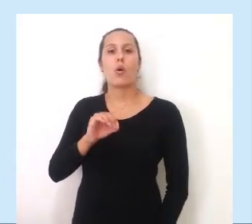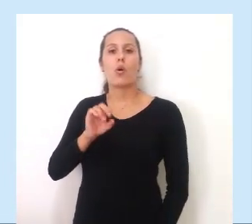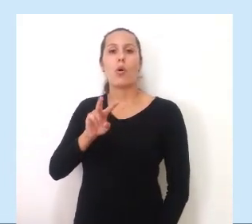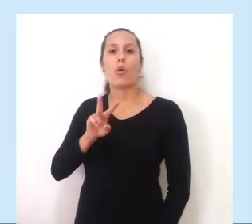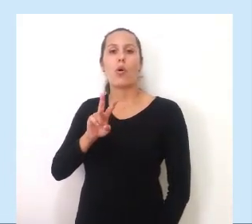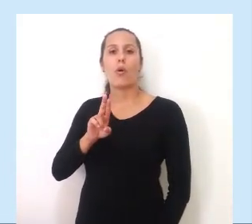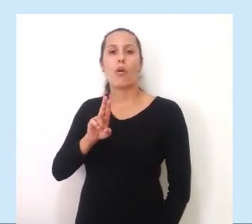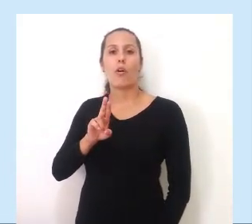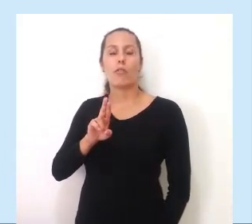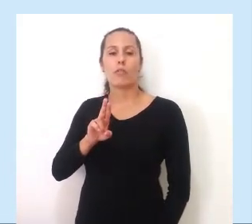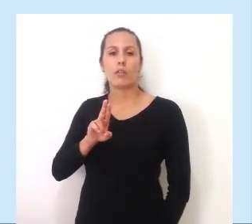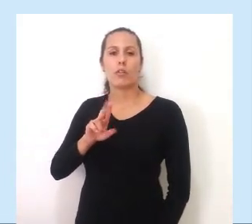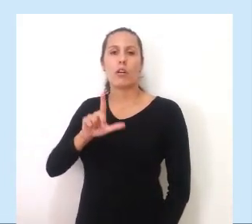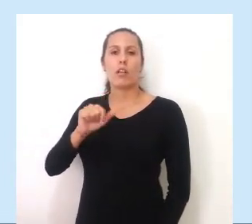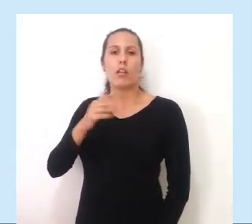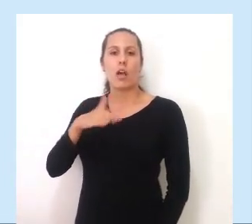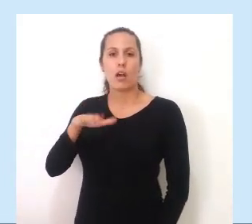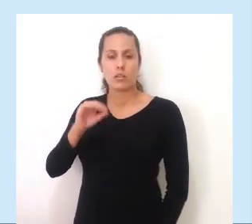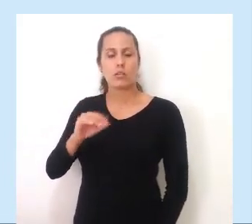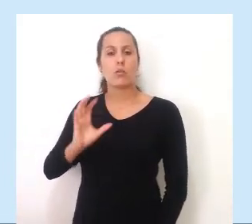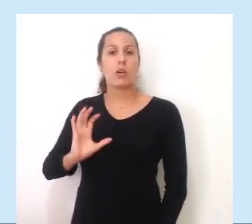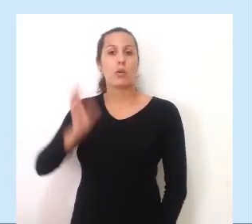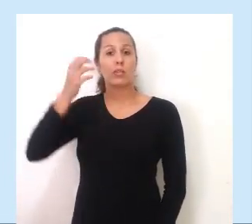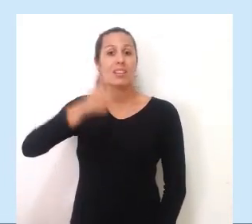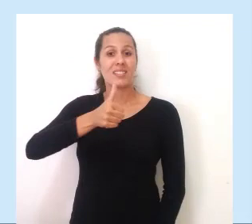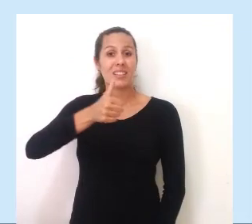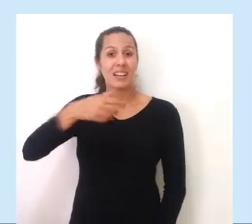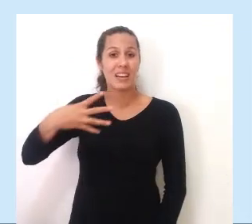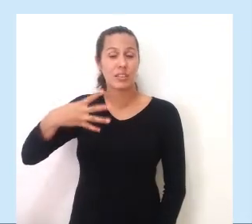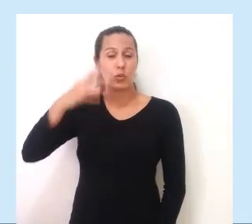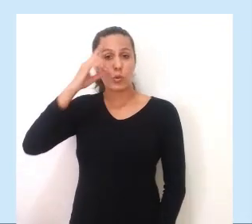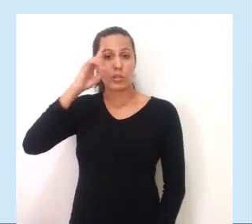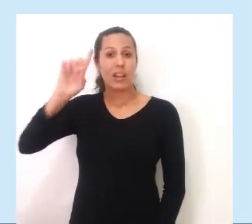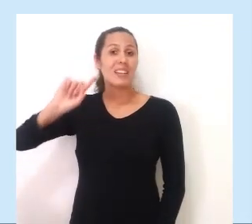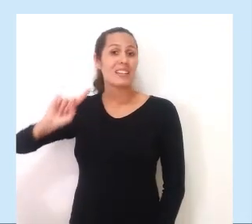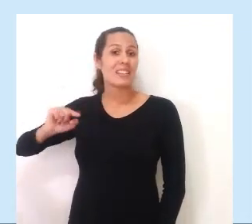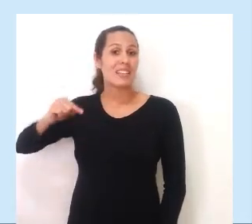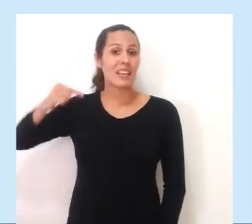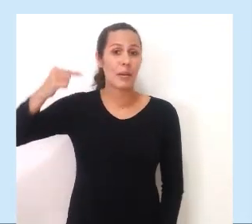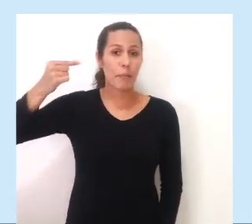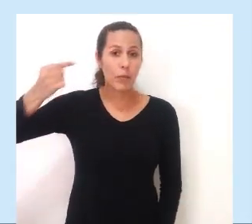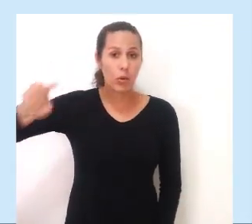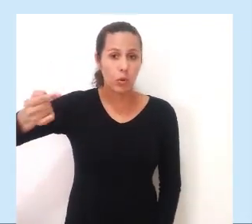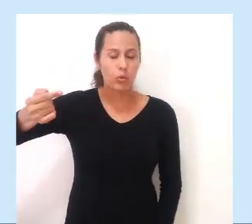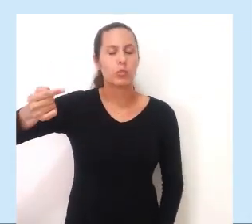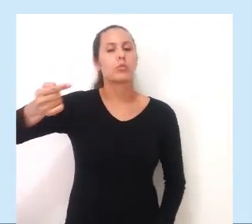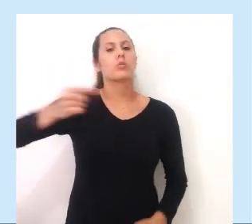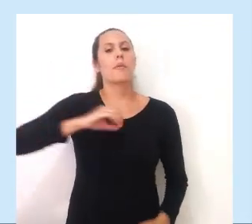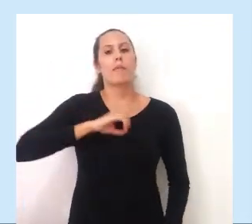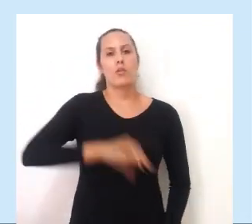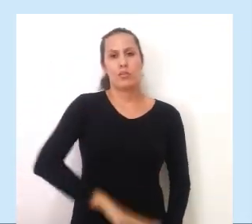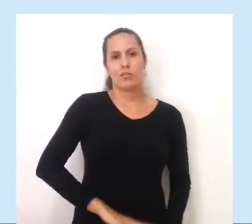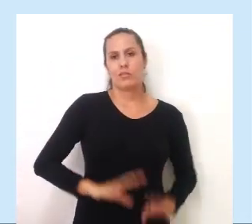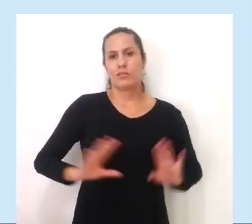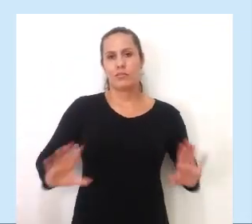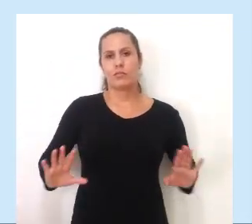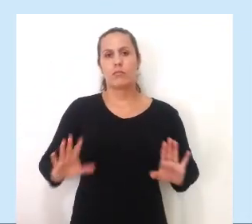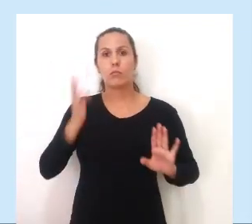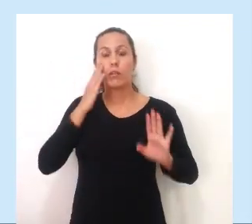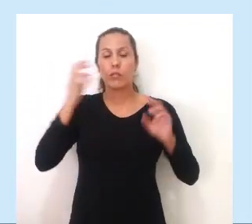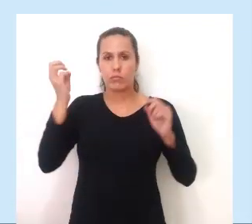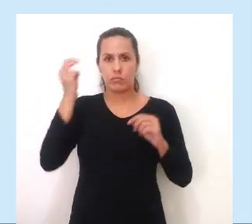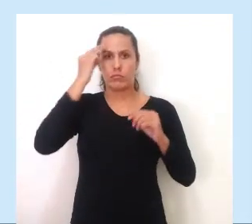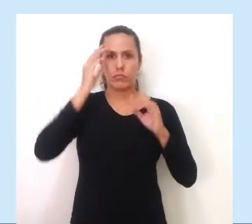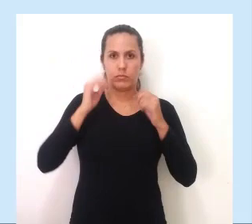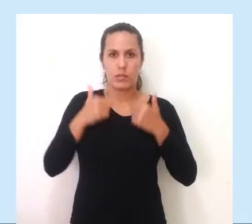ocorre 14 dias após o início da menstruação. A ovulação,